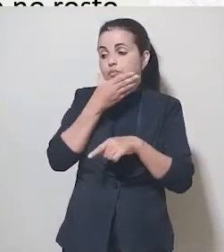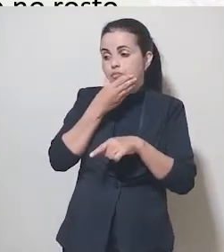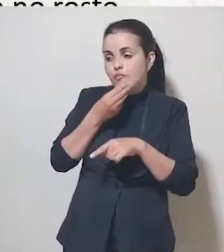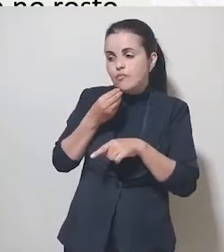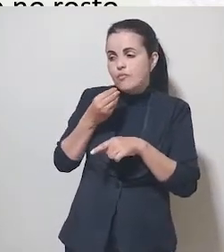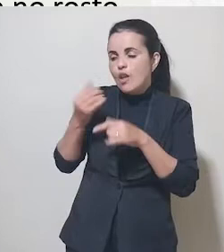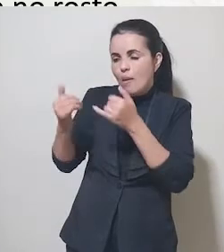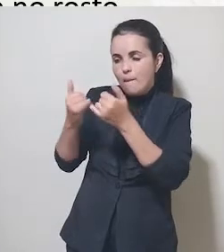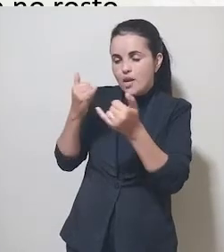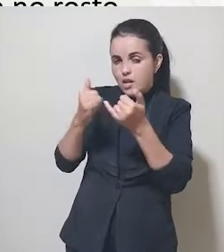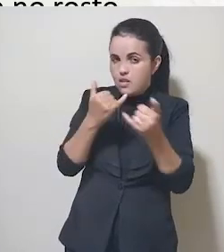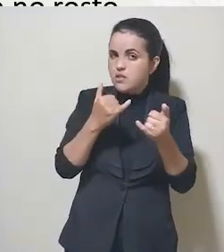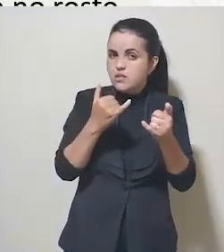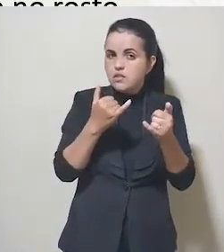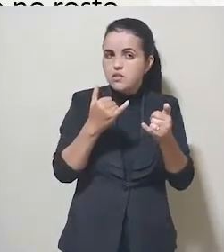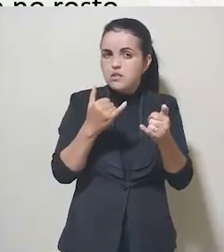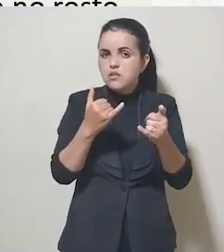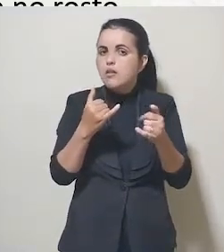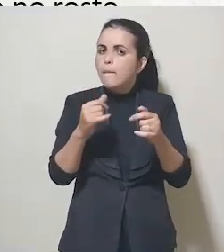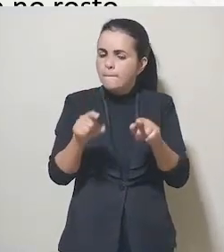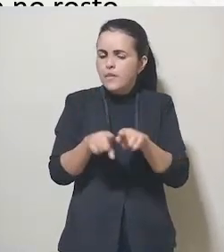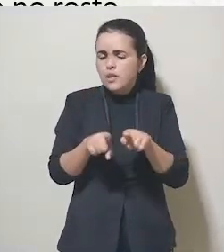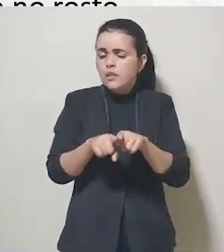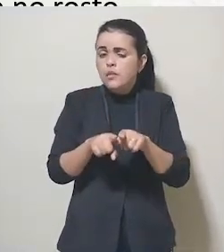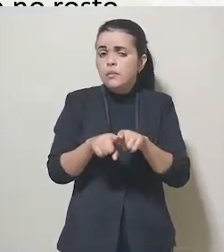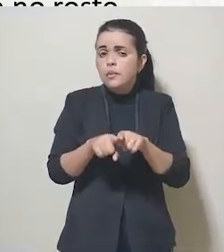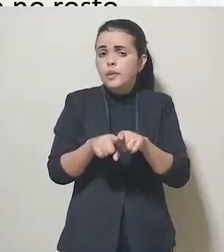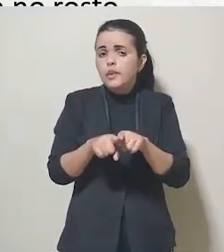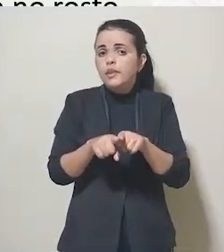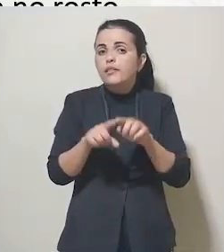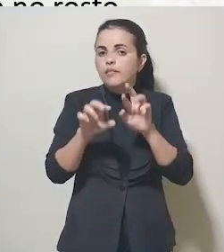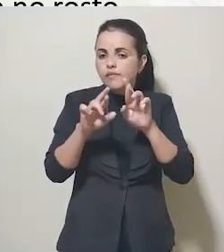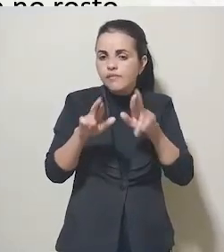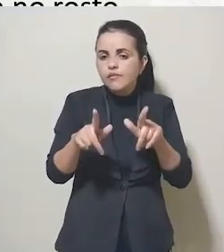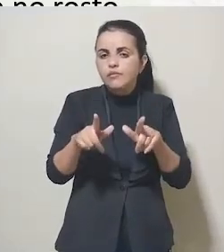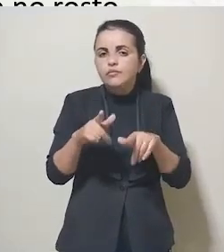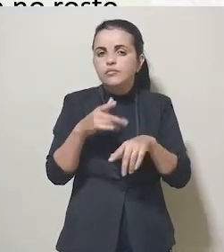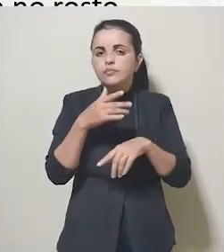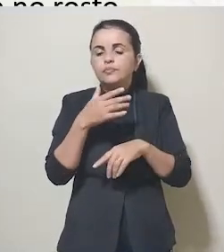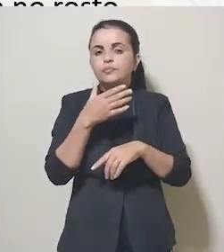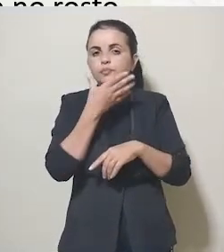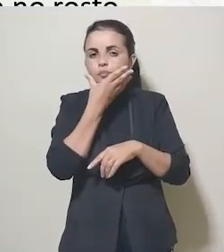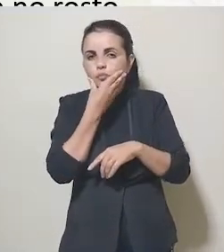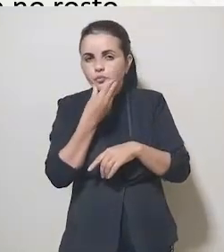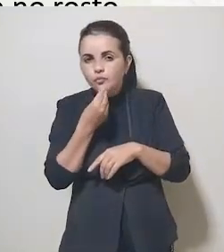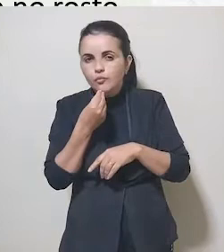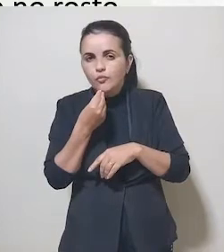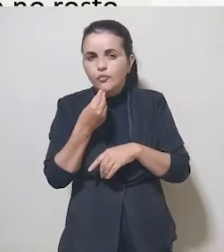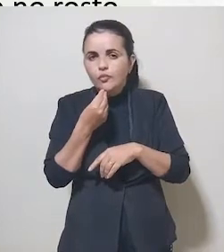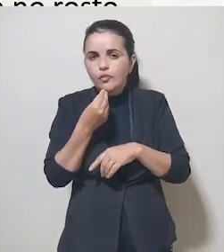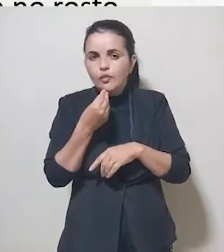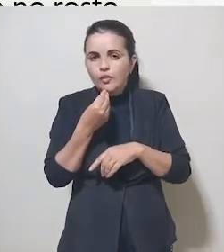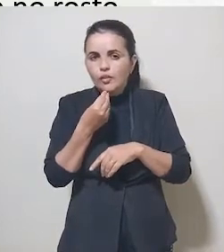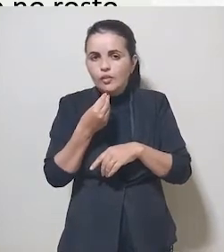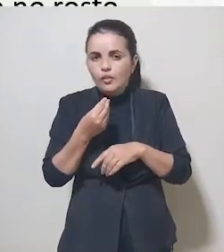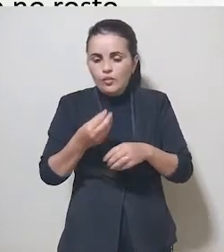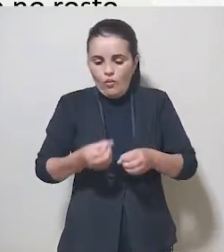mas de modo geral são diferentes. Então a gente tem como primeira característica o aumento do tamanho dos testículos e